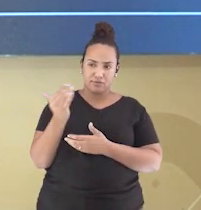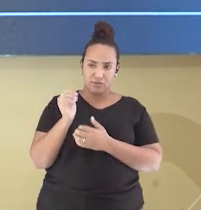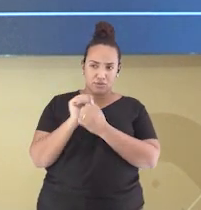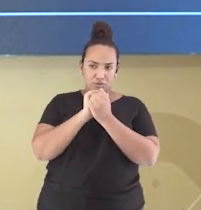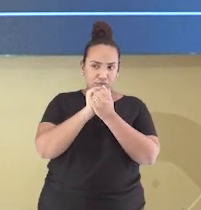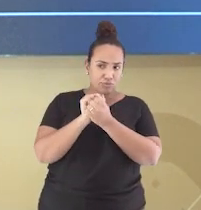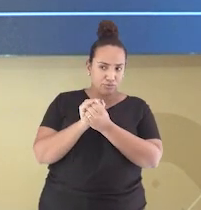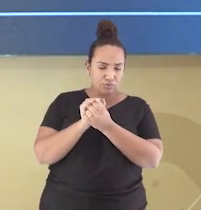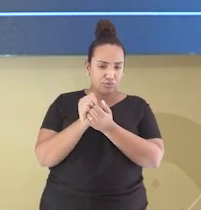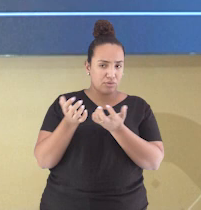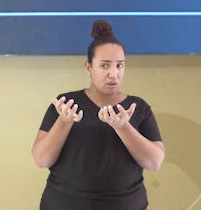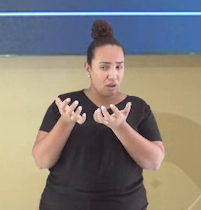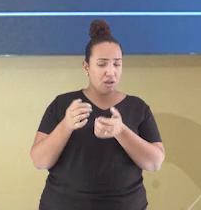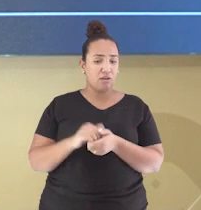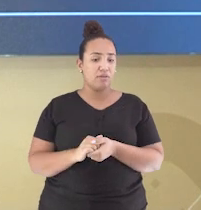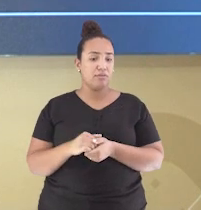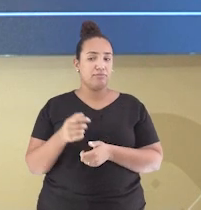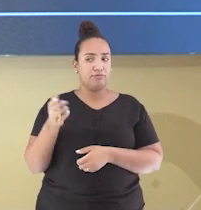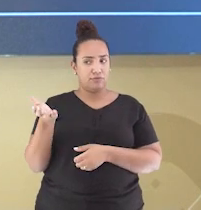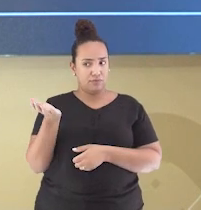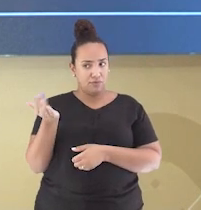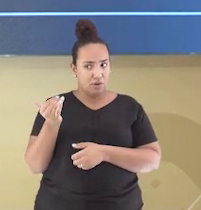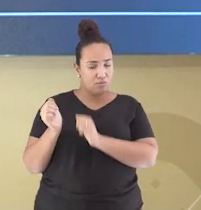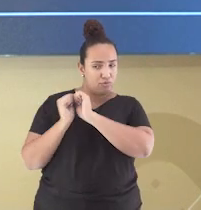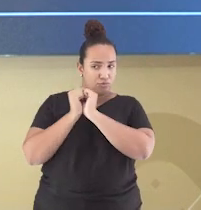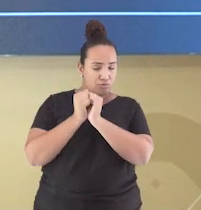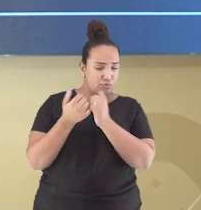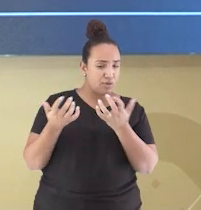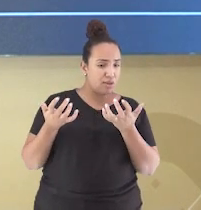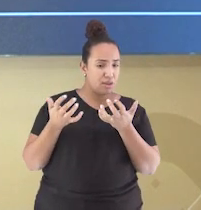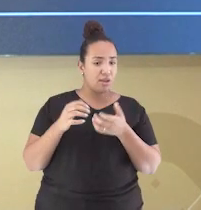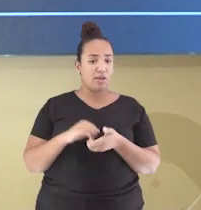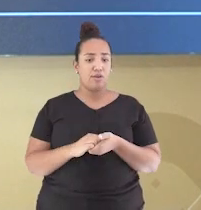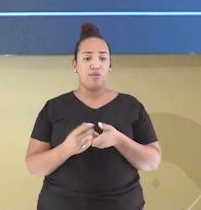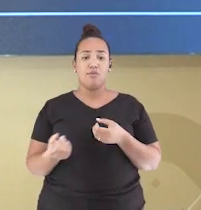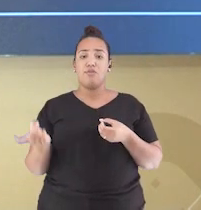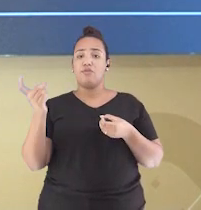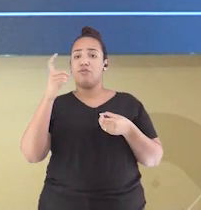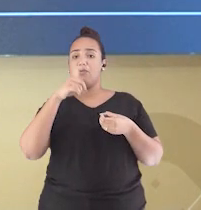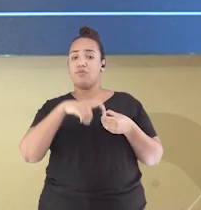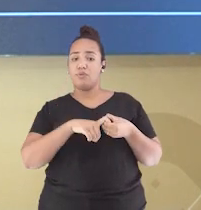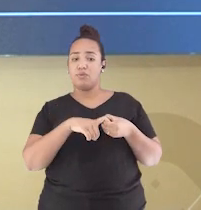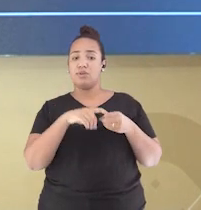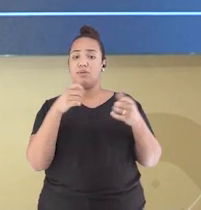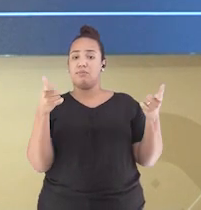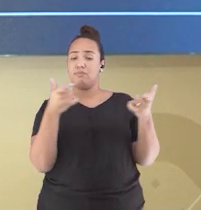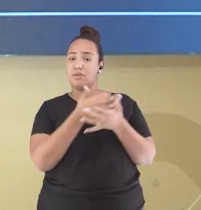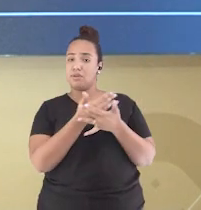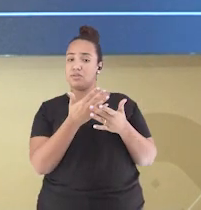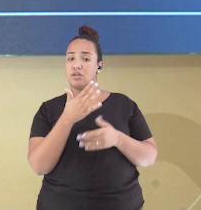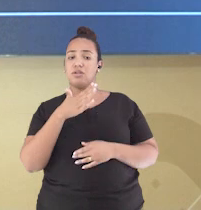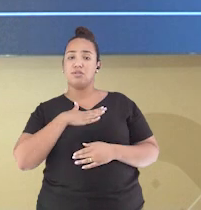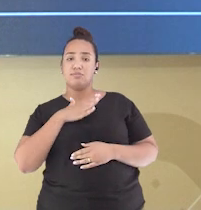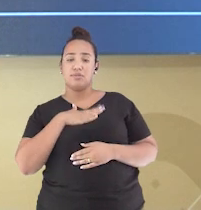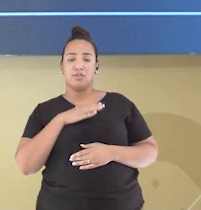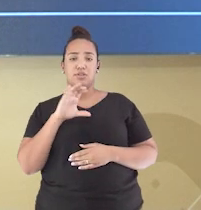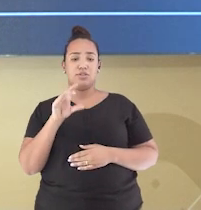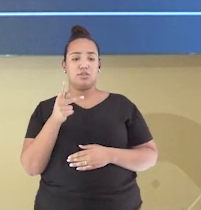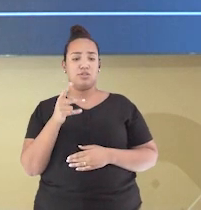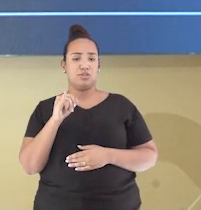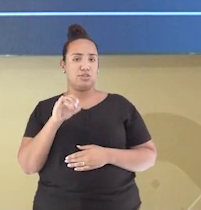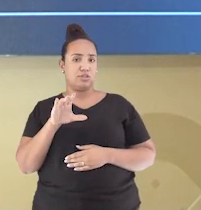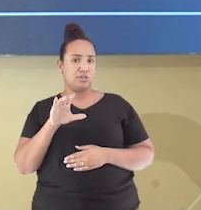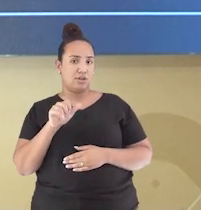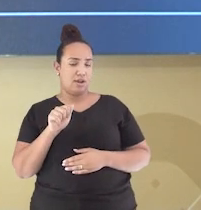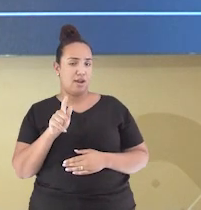ir? Ou garota, você não quer ir? De volta da terra da Califórnia para o meu doce